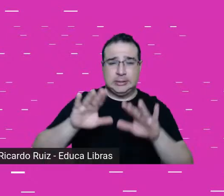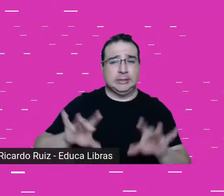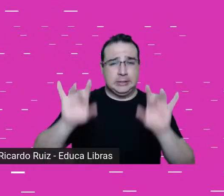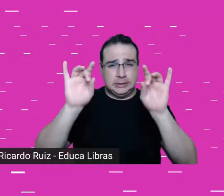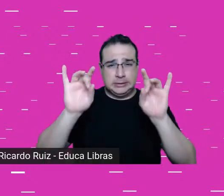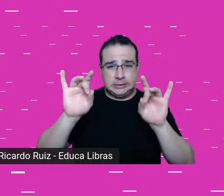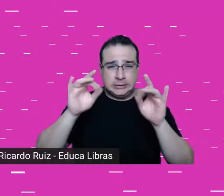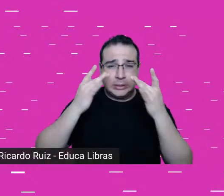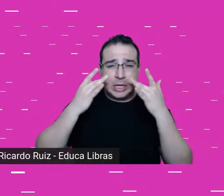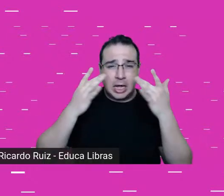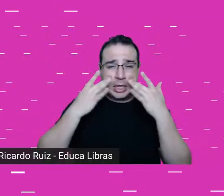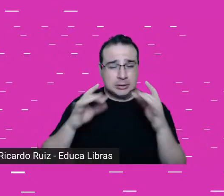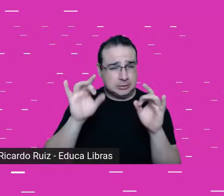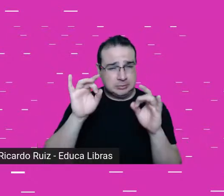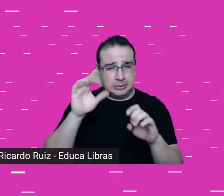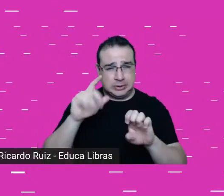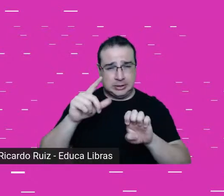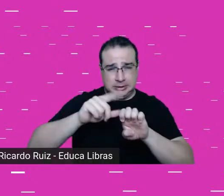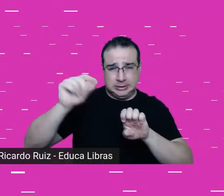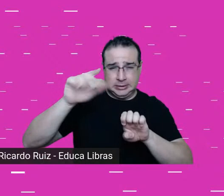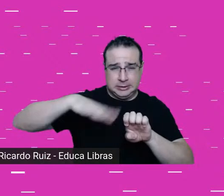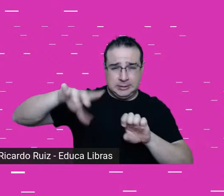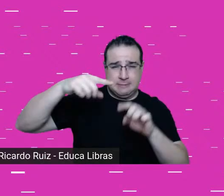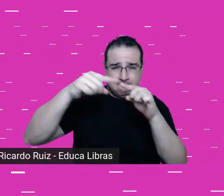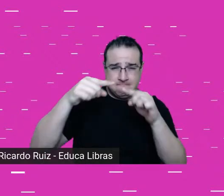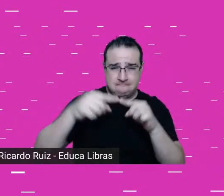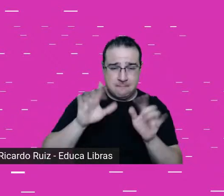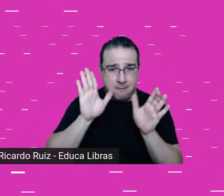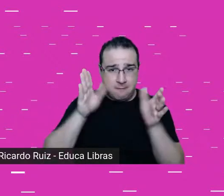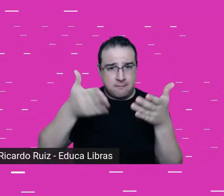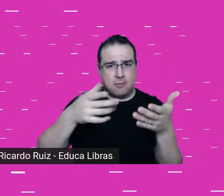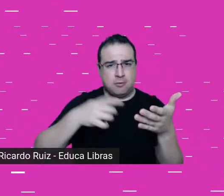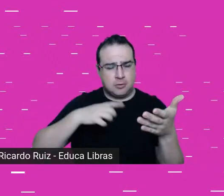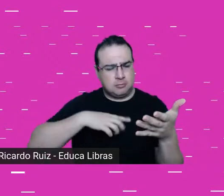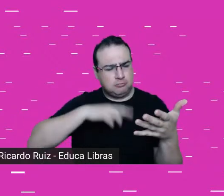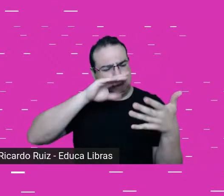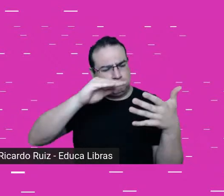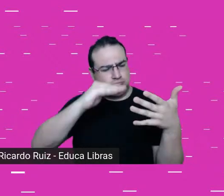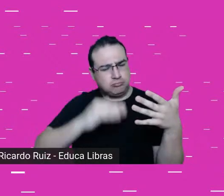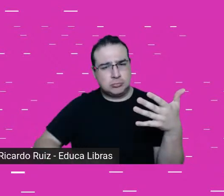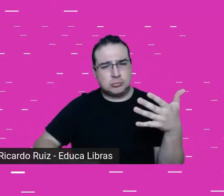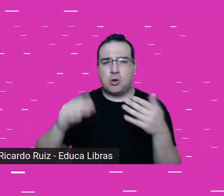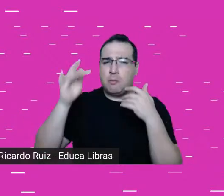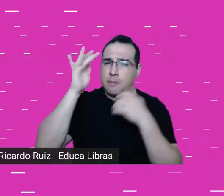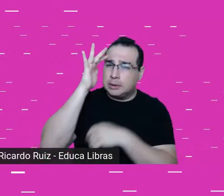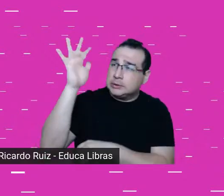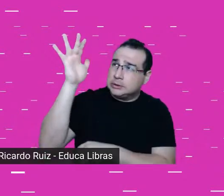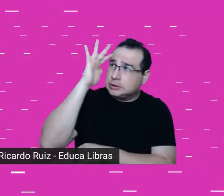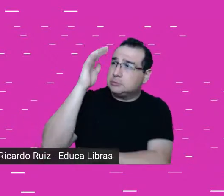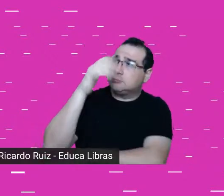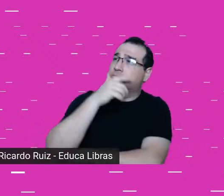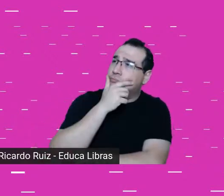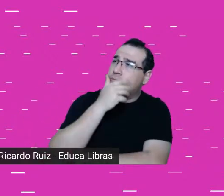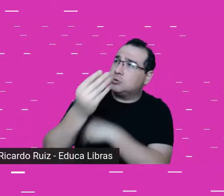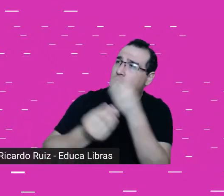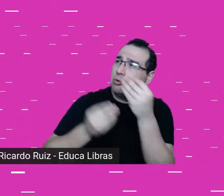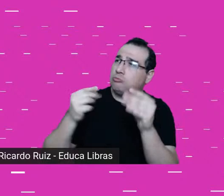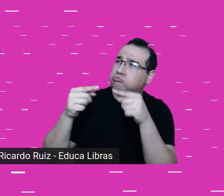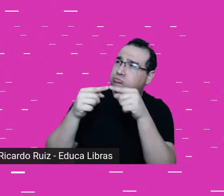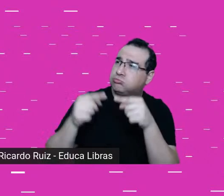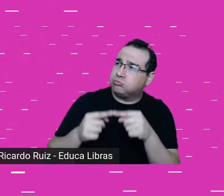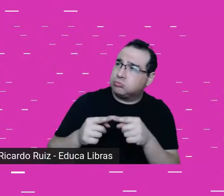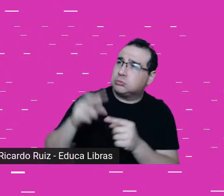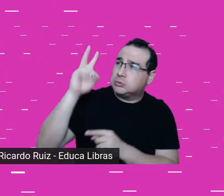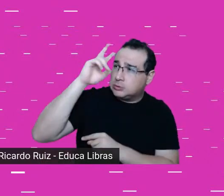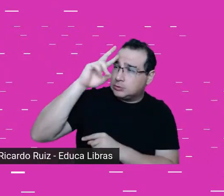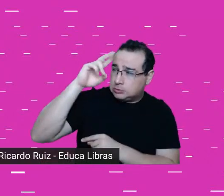especialistas, pesquisadores que se dedicam a importantes questões sobre a reflexão, sobre a manutenção da